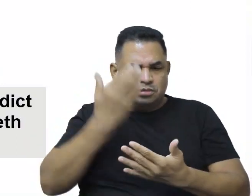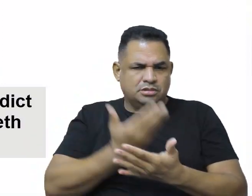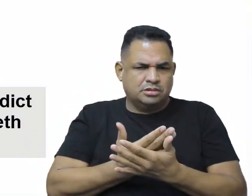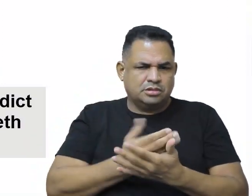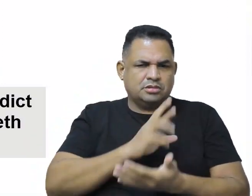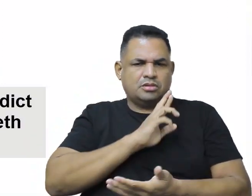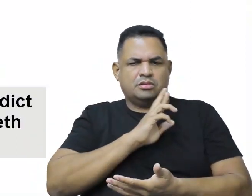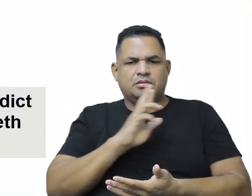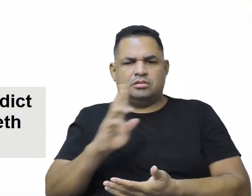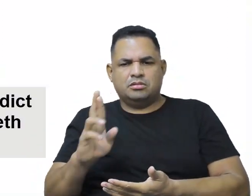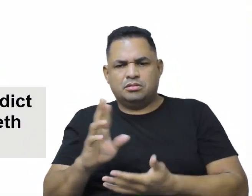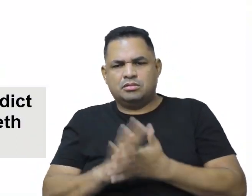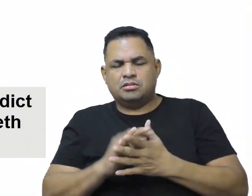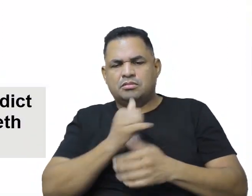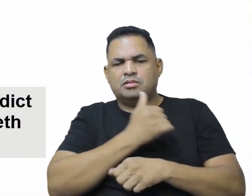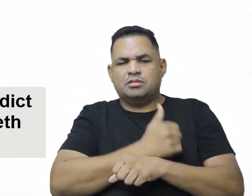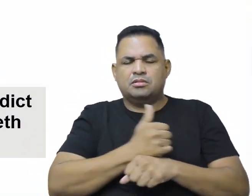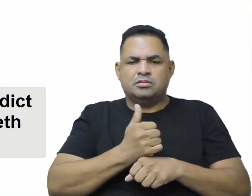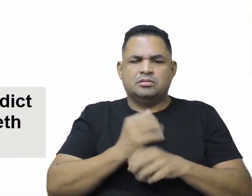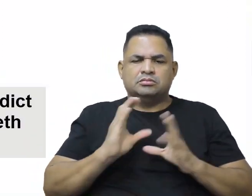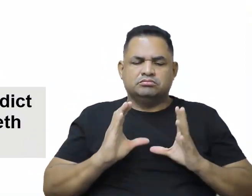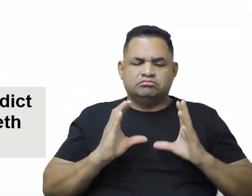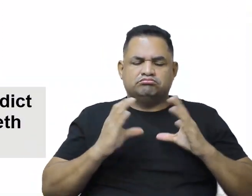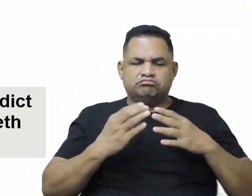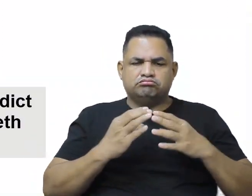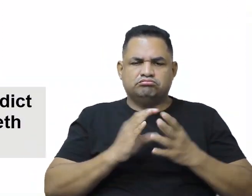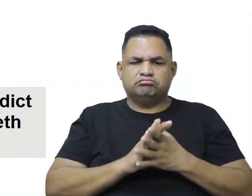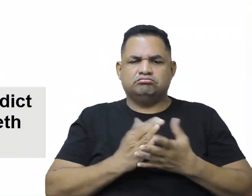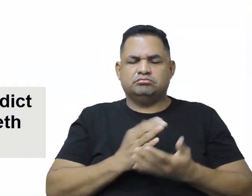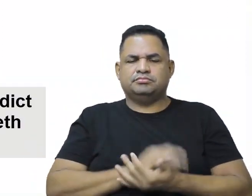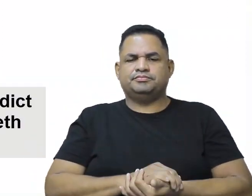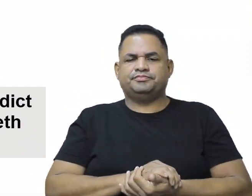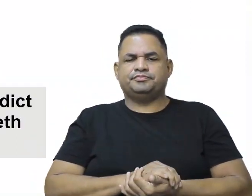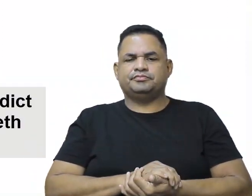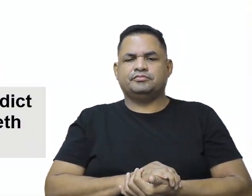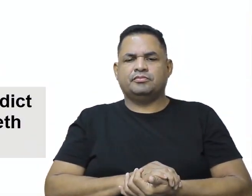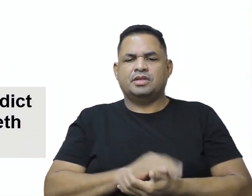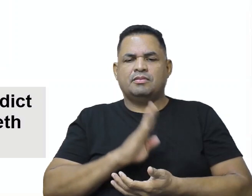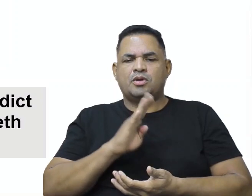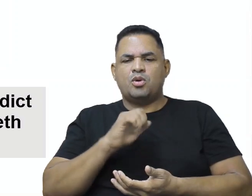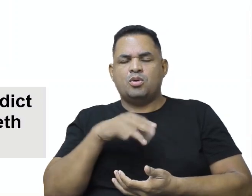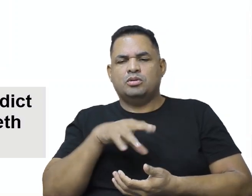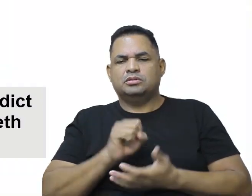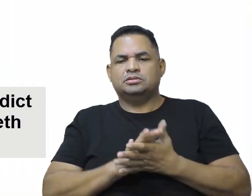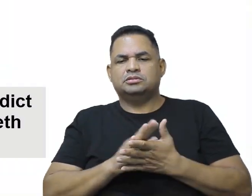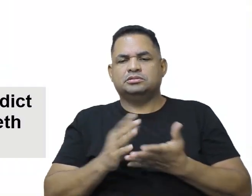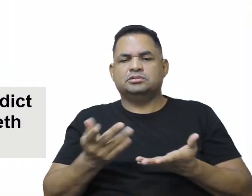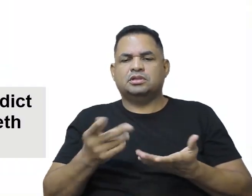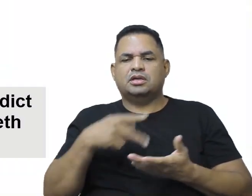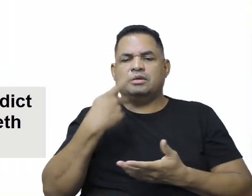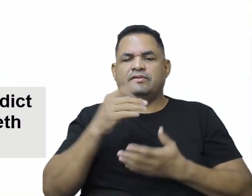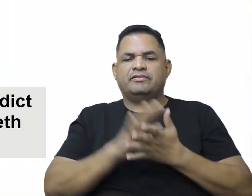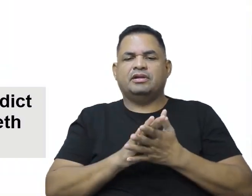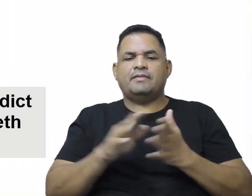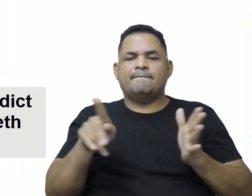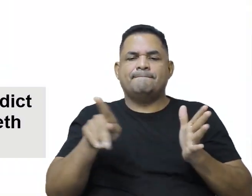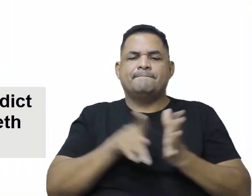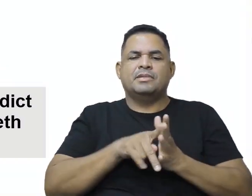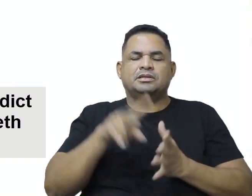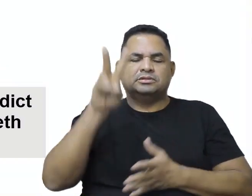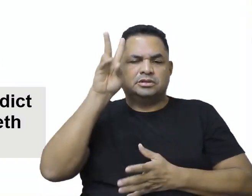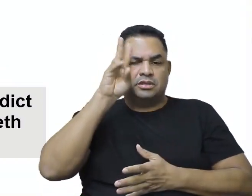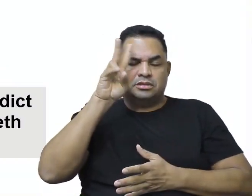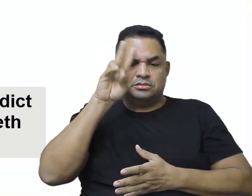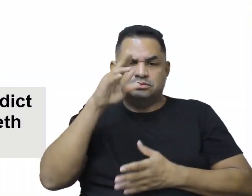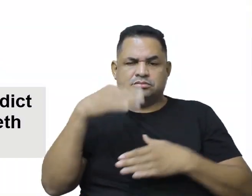a religião que envolve a moral não é um conjunto complexo o bolo já fala da do particularismo histórico não é